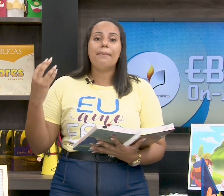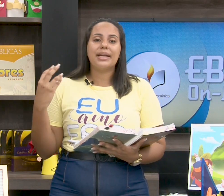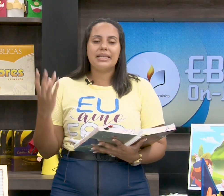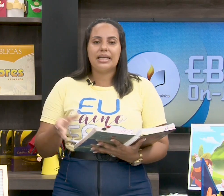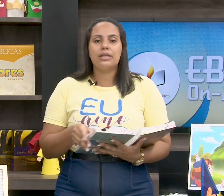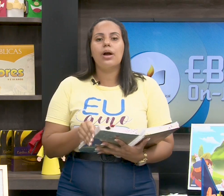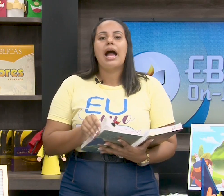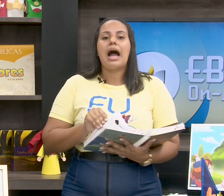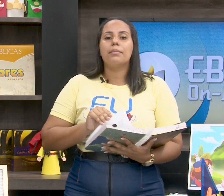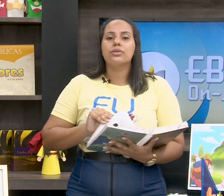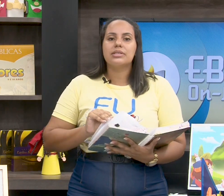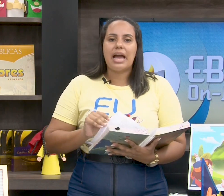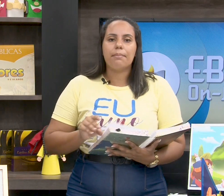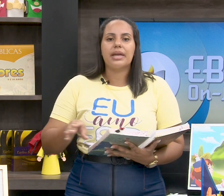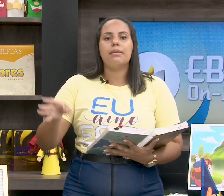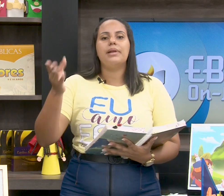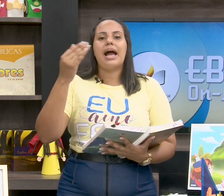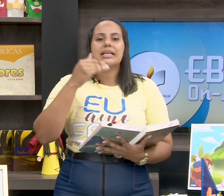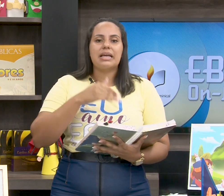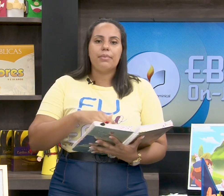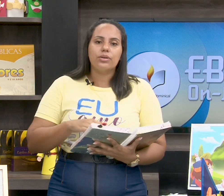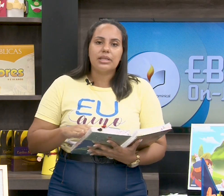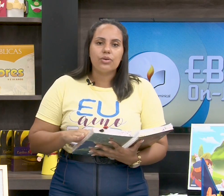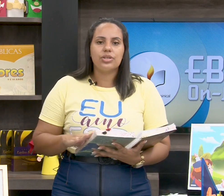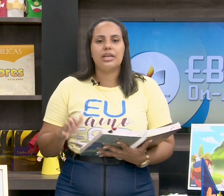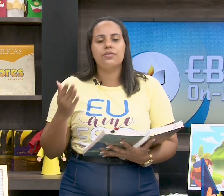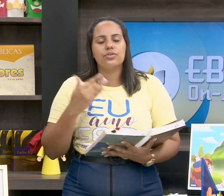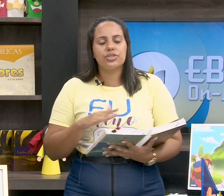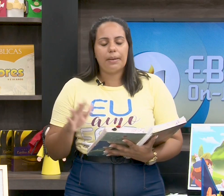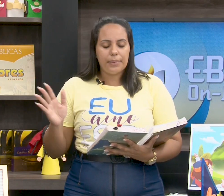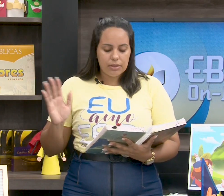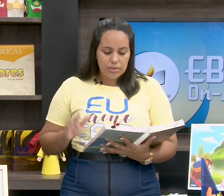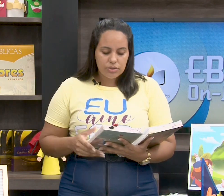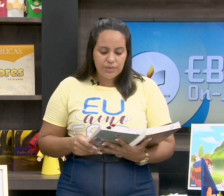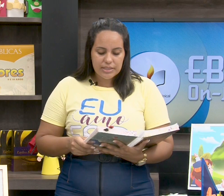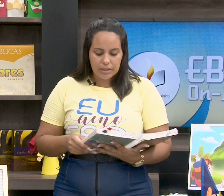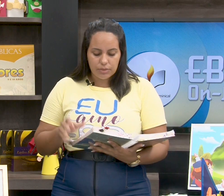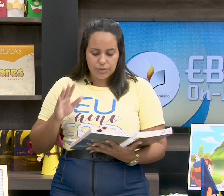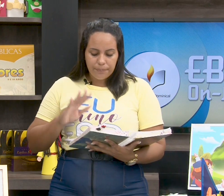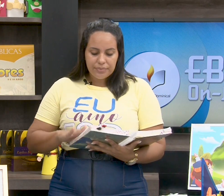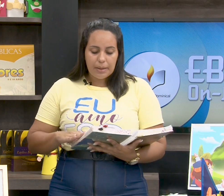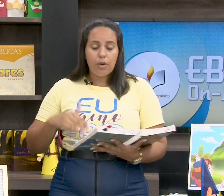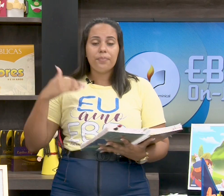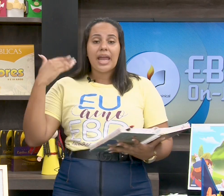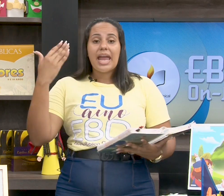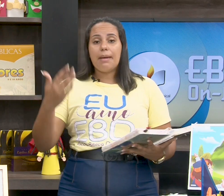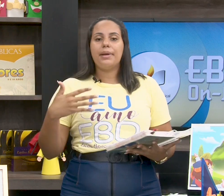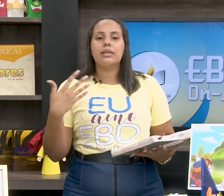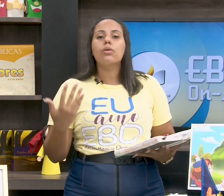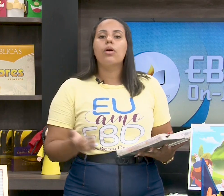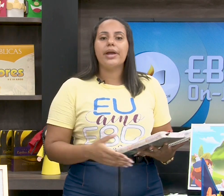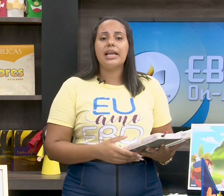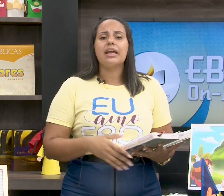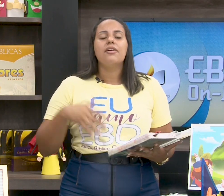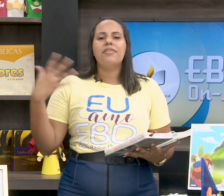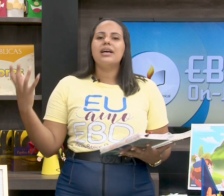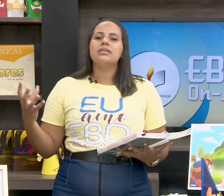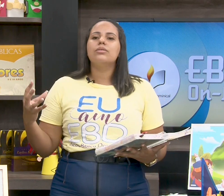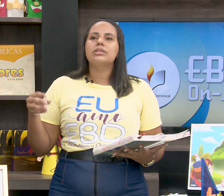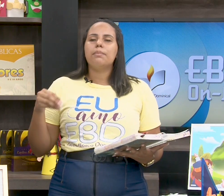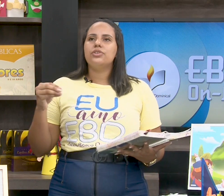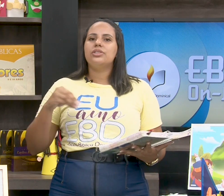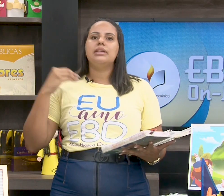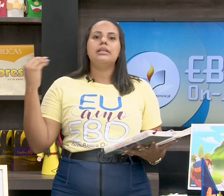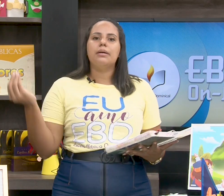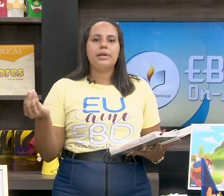vão aprendendo a manusear a Bíblia, a saber onde estão os livros, os capítulos e os versículos. Tá bom? Repitam com ele,